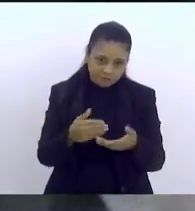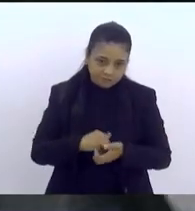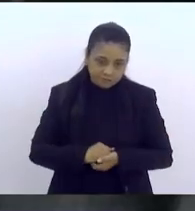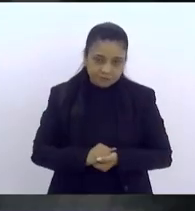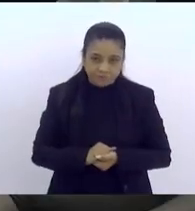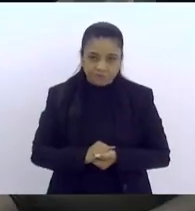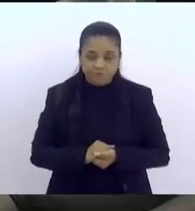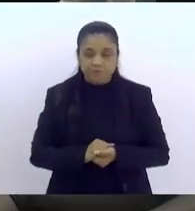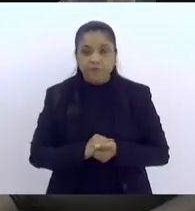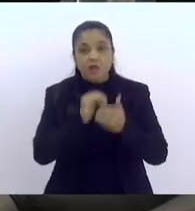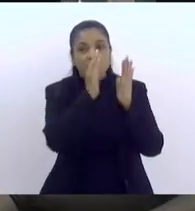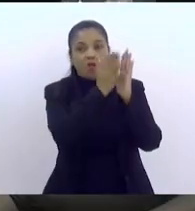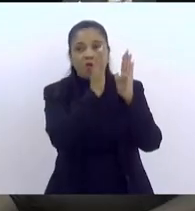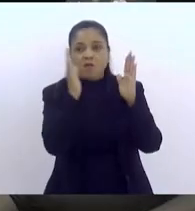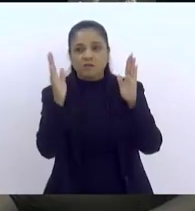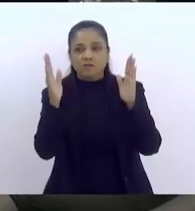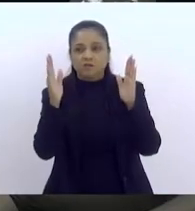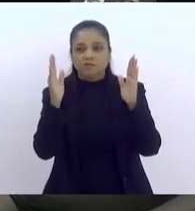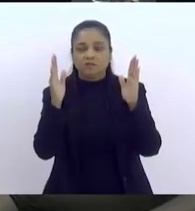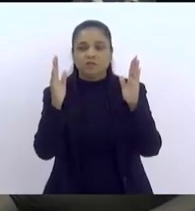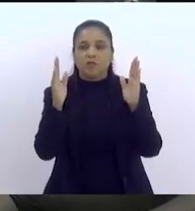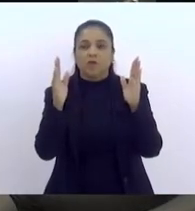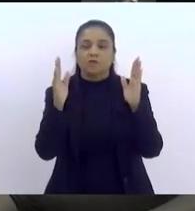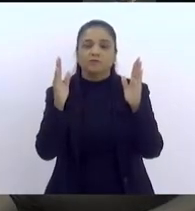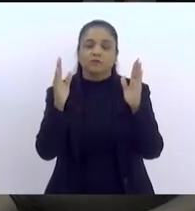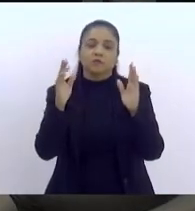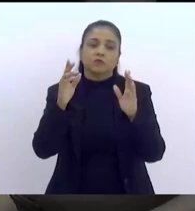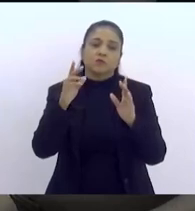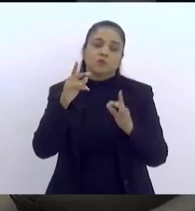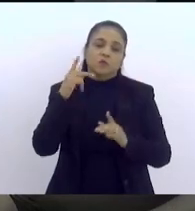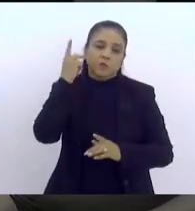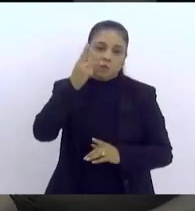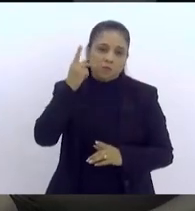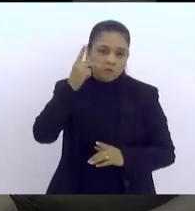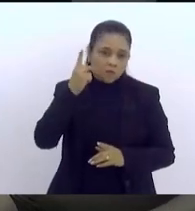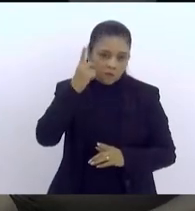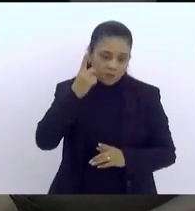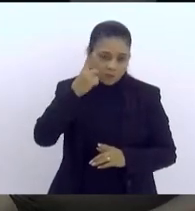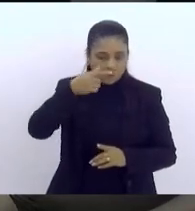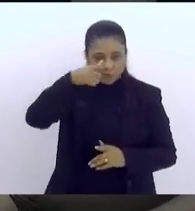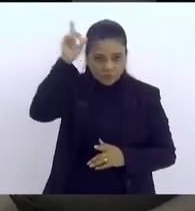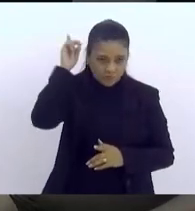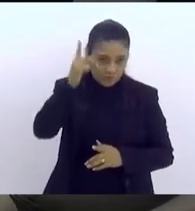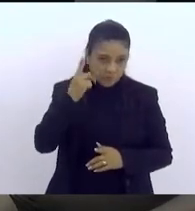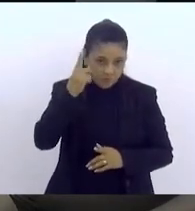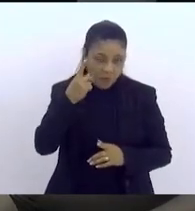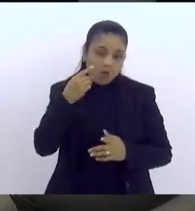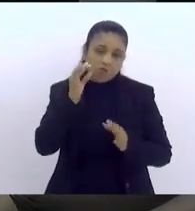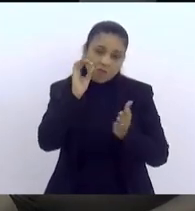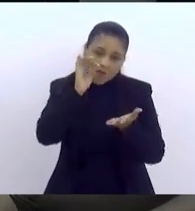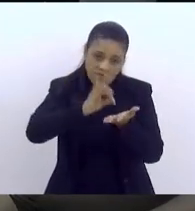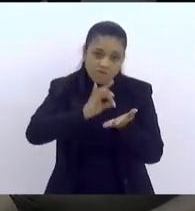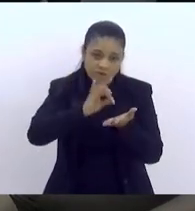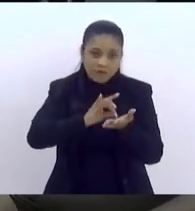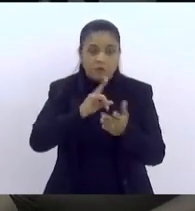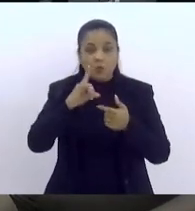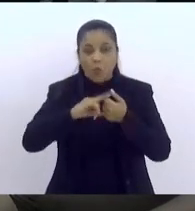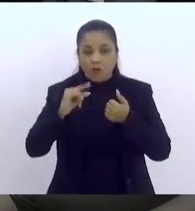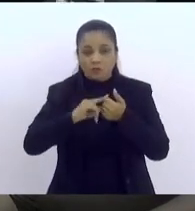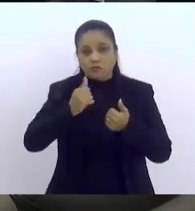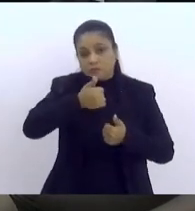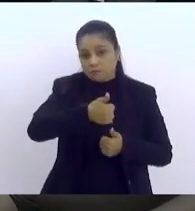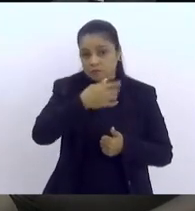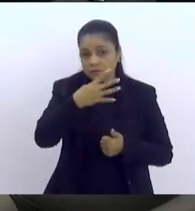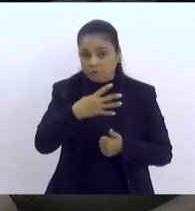Uma questão de ordem, não é uma questão de ordem com base no que o deputado Luiz Paulo comentou. De fato, o artigo 142 do regimento,